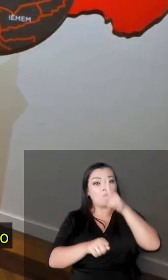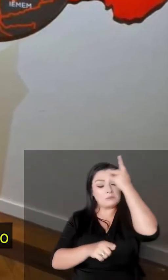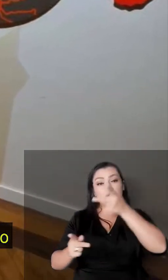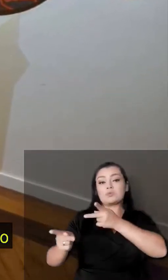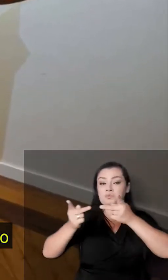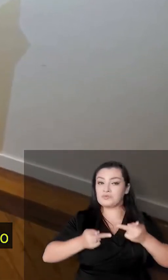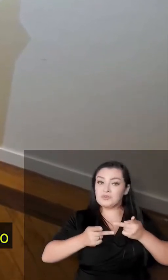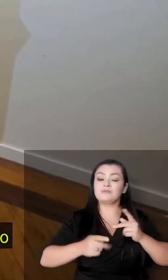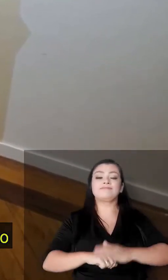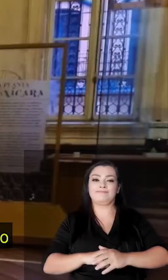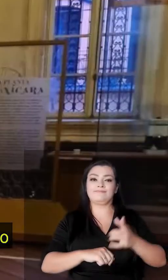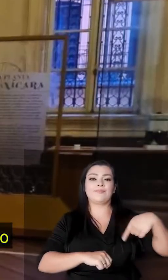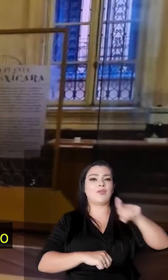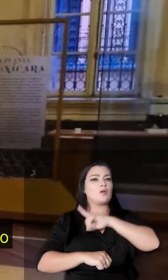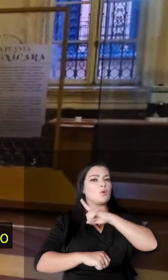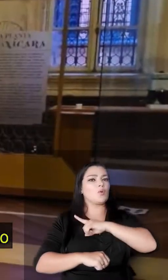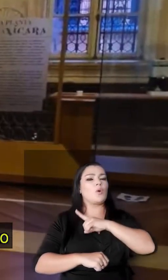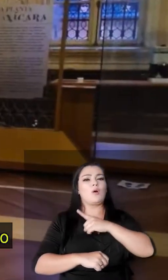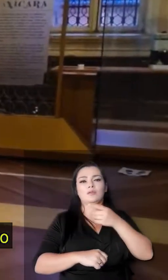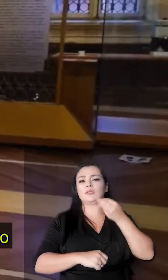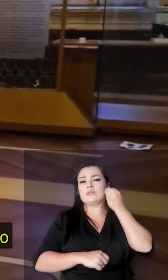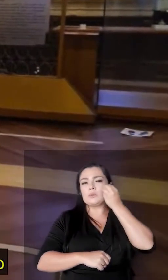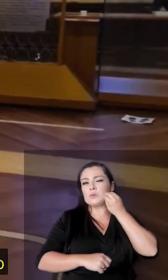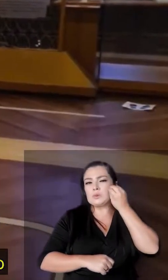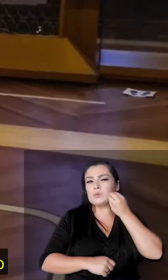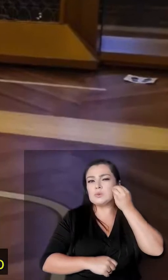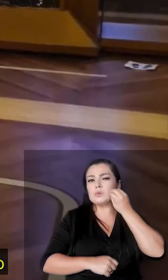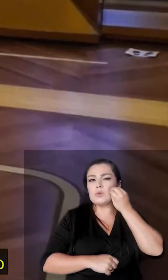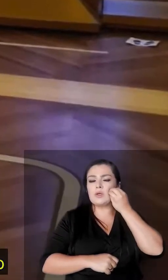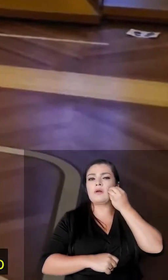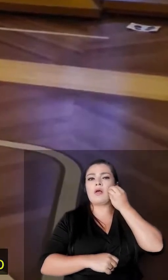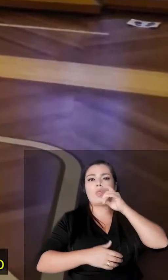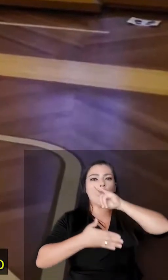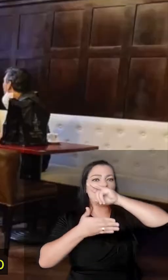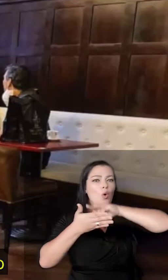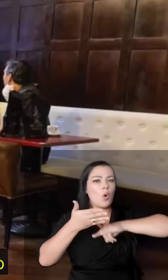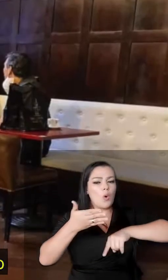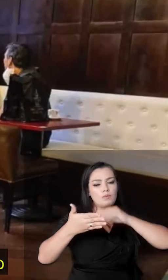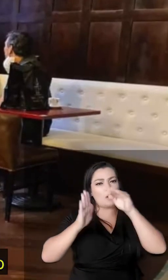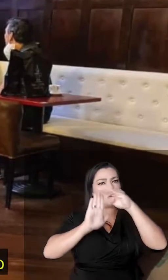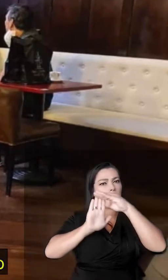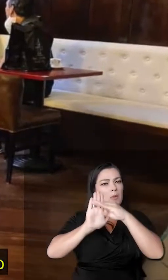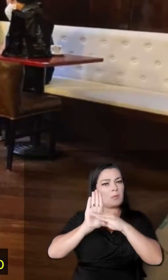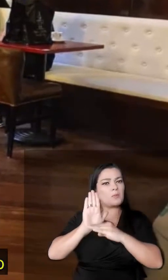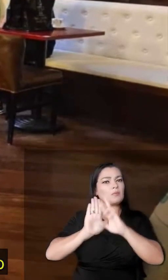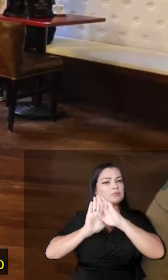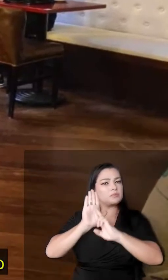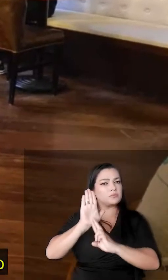visitantes. E aí foi colocado em prova, de fato, esse documento, né, essa